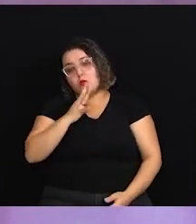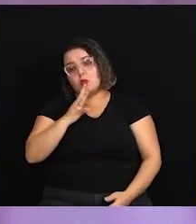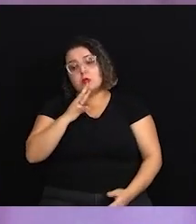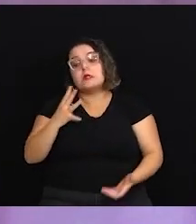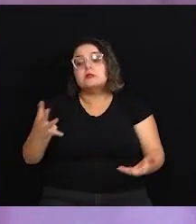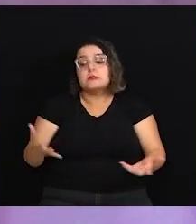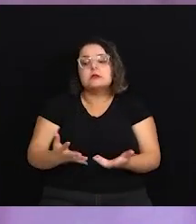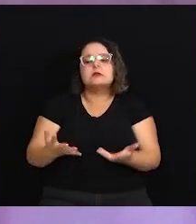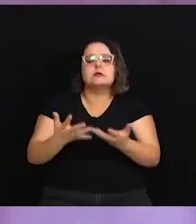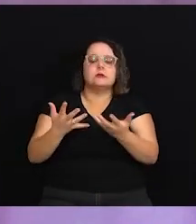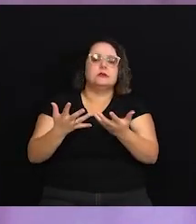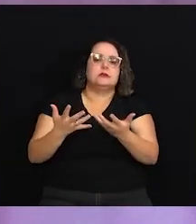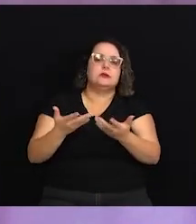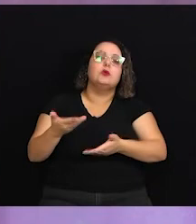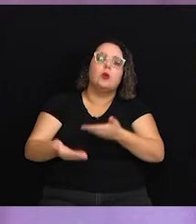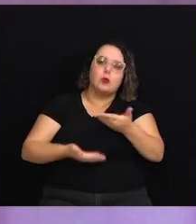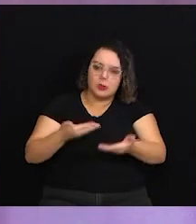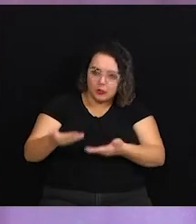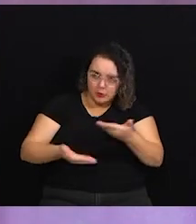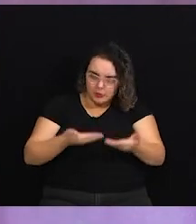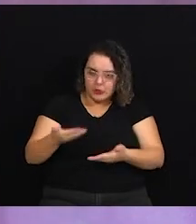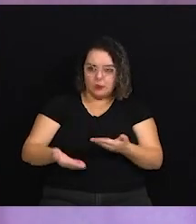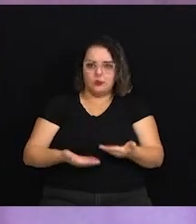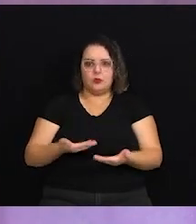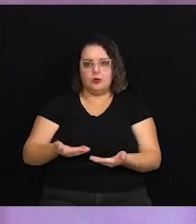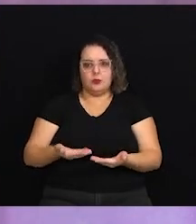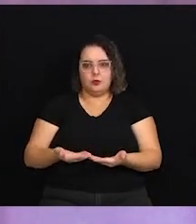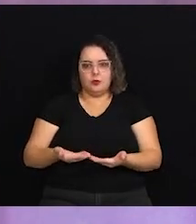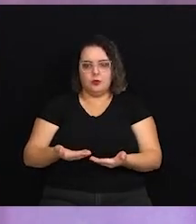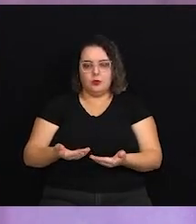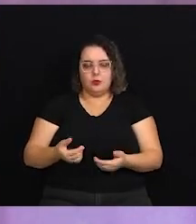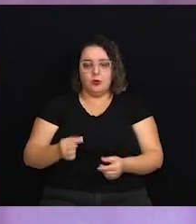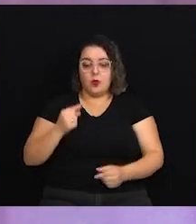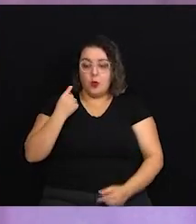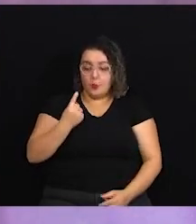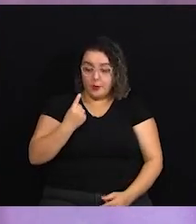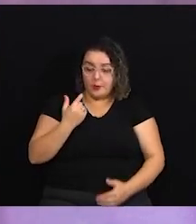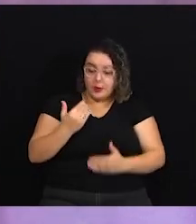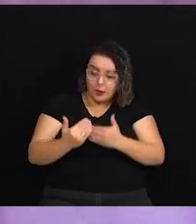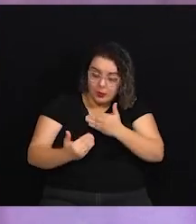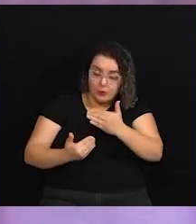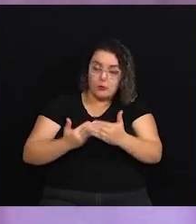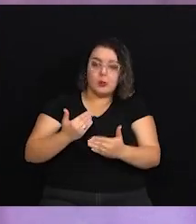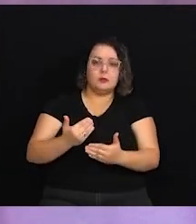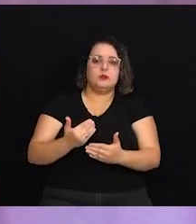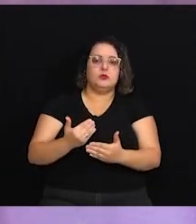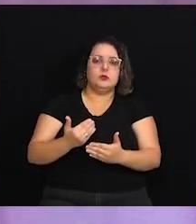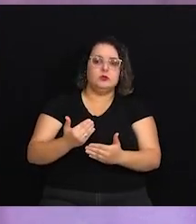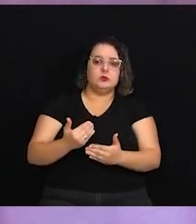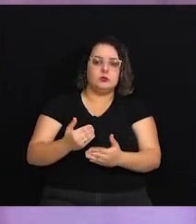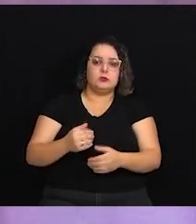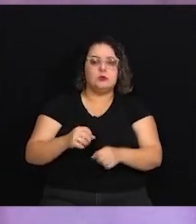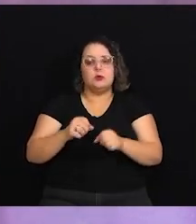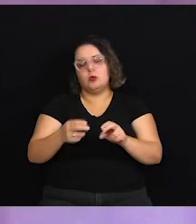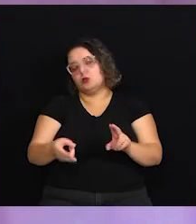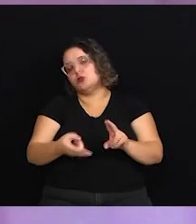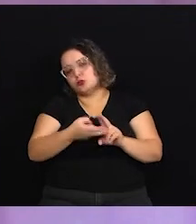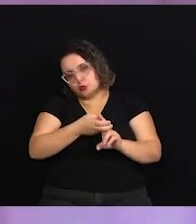epilepsia incentive-o a tratamento é o passa o número um é sempre via